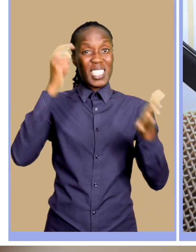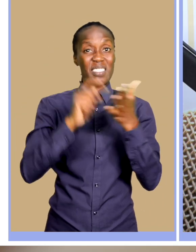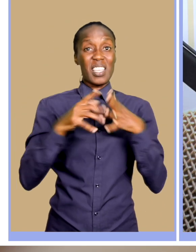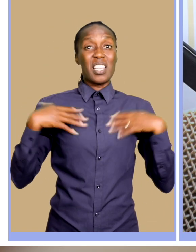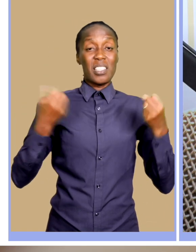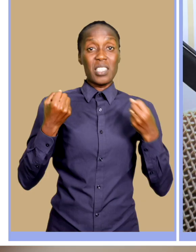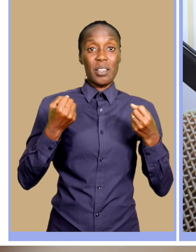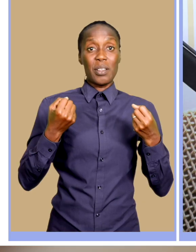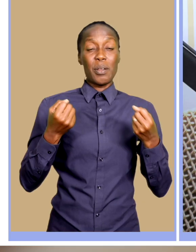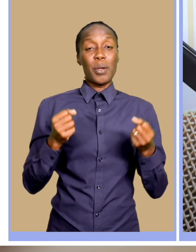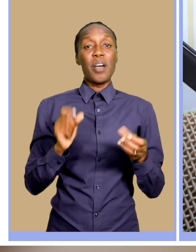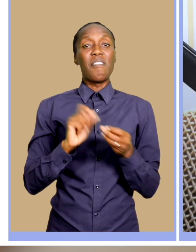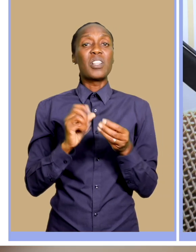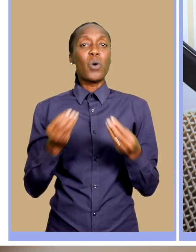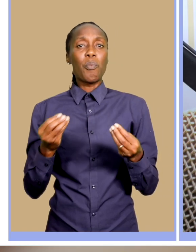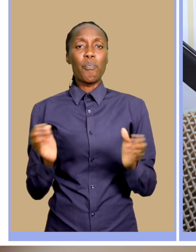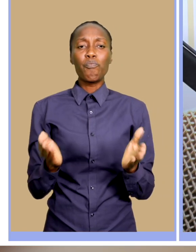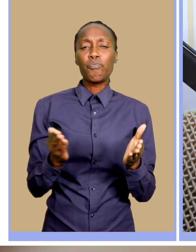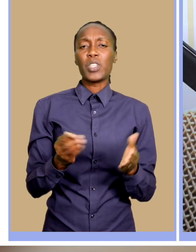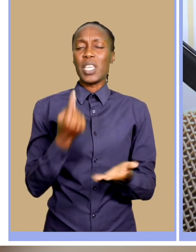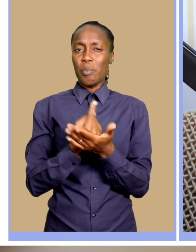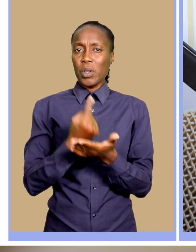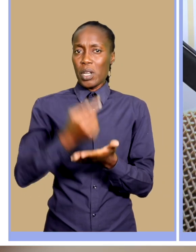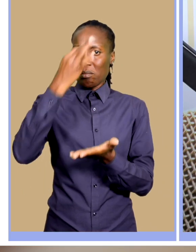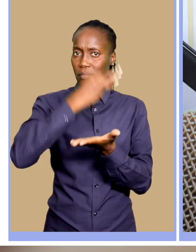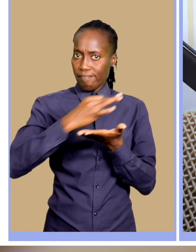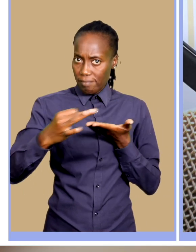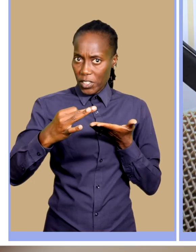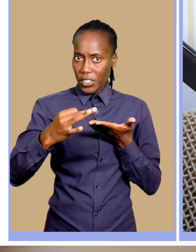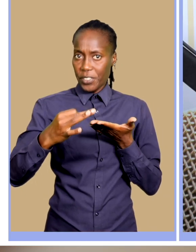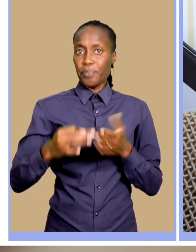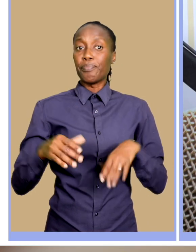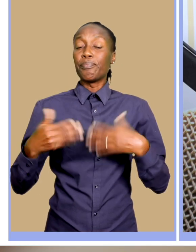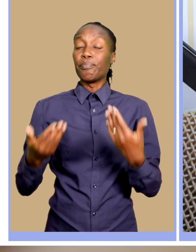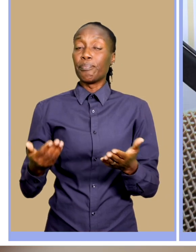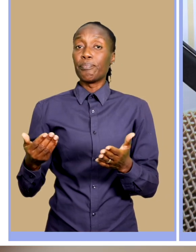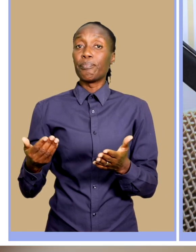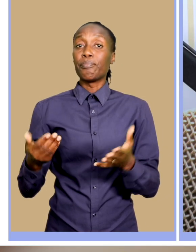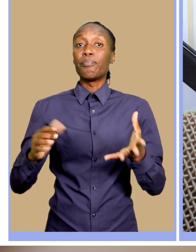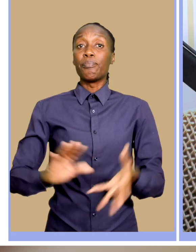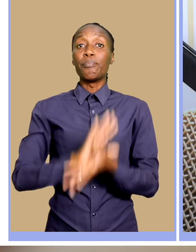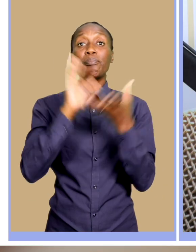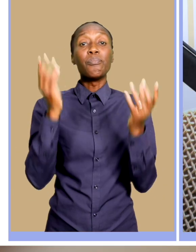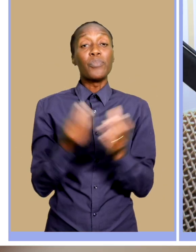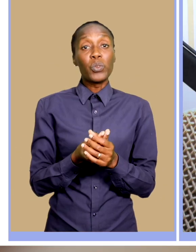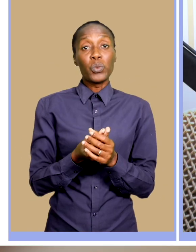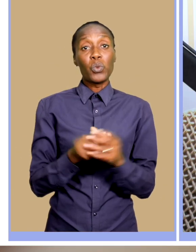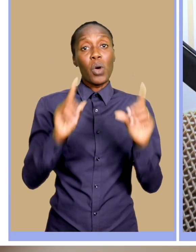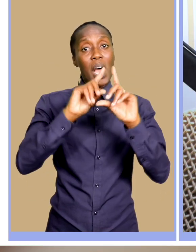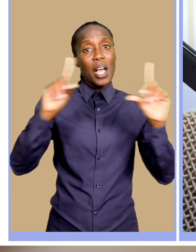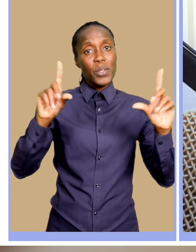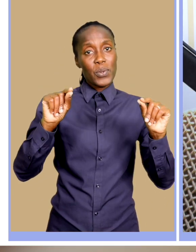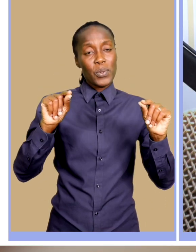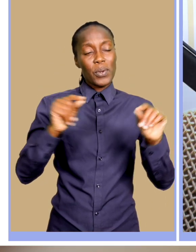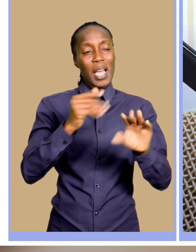saudáveis e comportamentos adequados. Então, todos estes aspectos de lave as